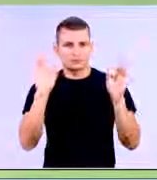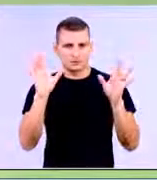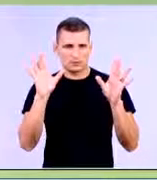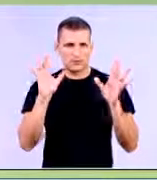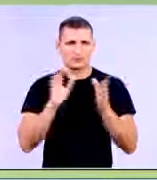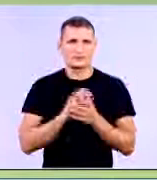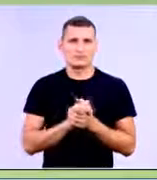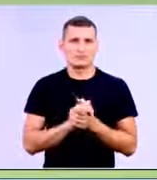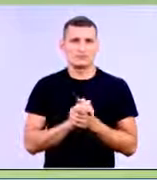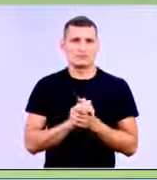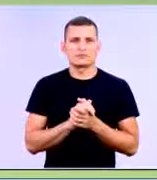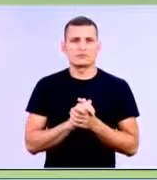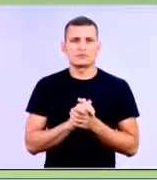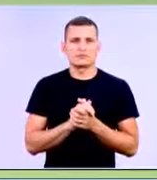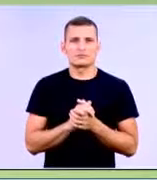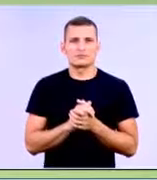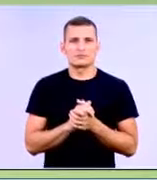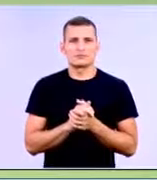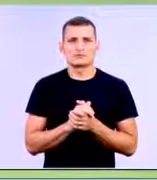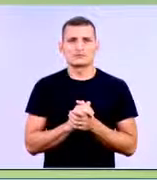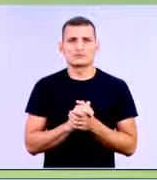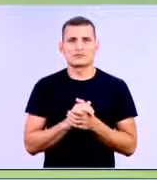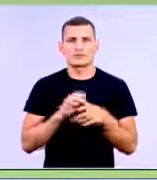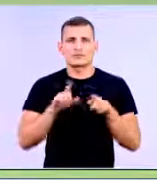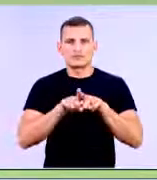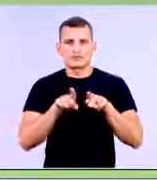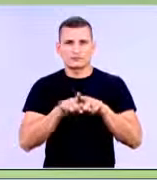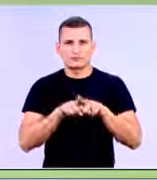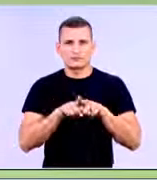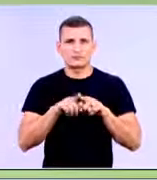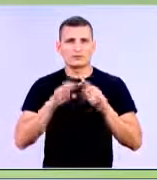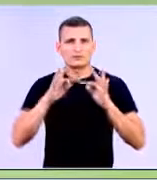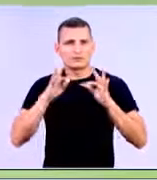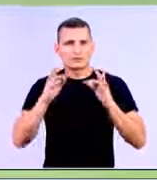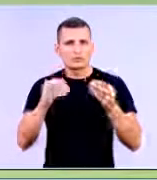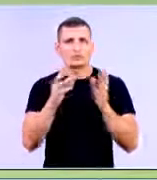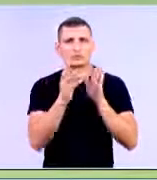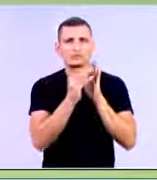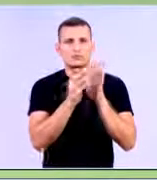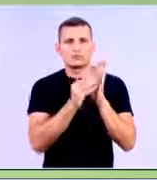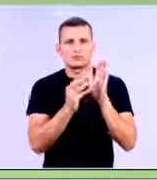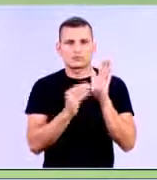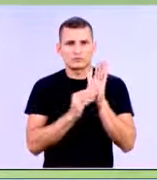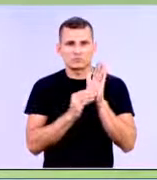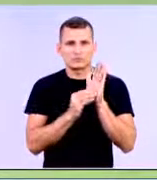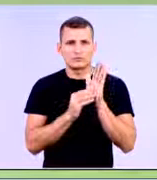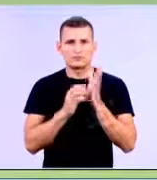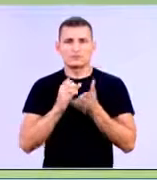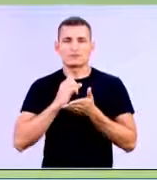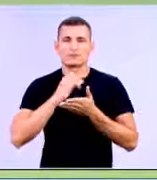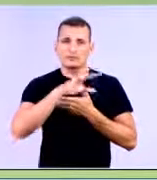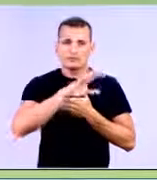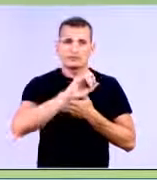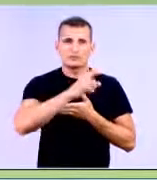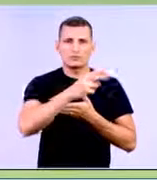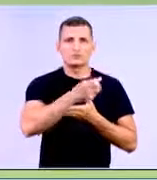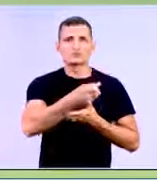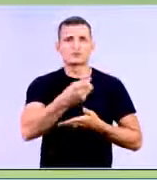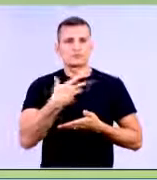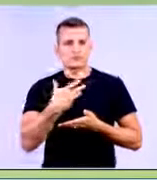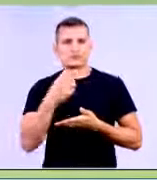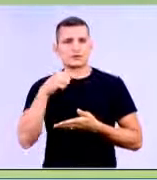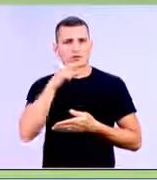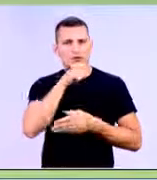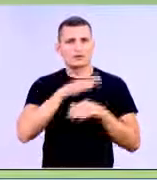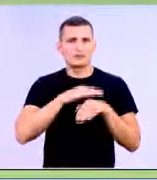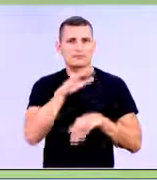ação desejada, além de registrar todo o conteúdo enviado ou recebido. Esse é muito mais interessante, ele